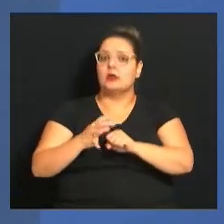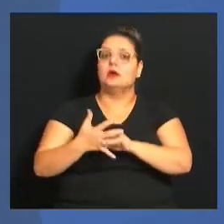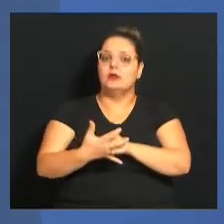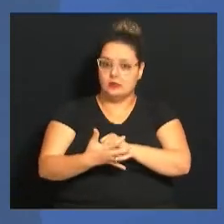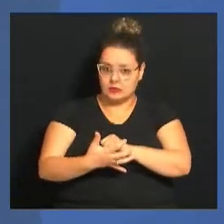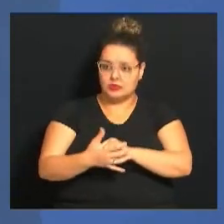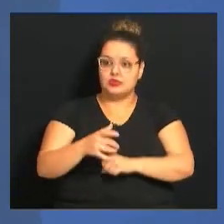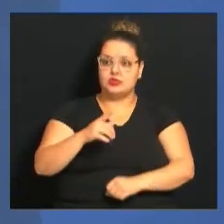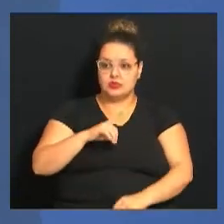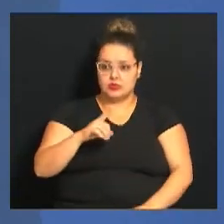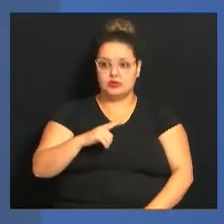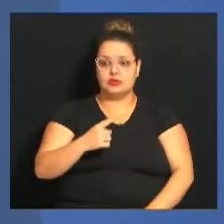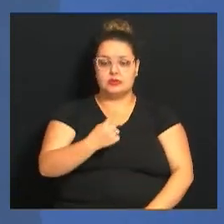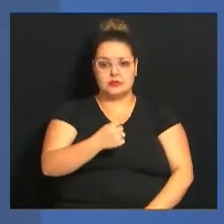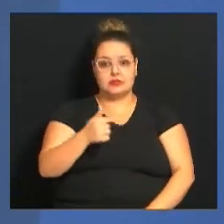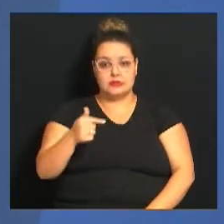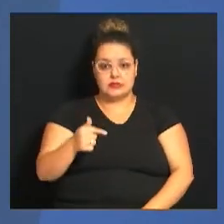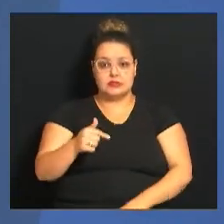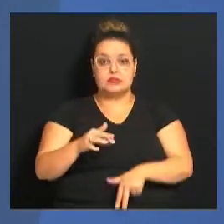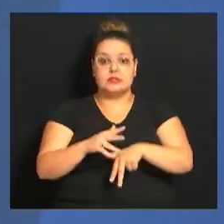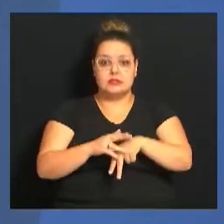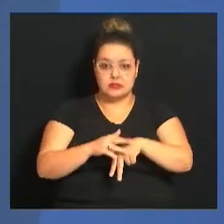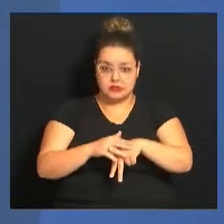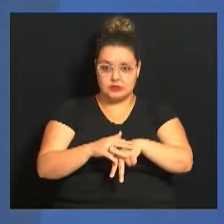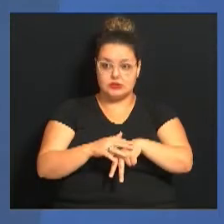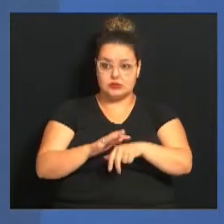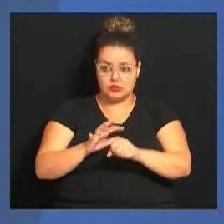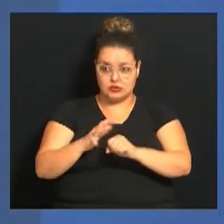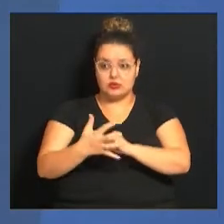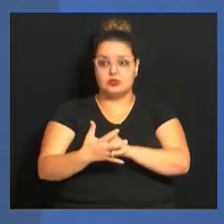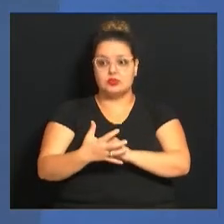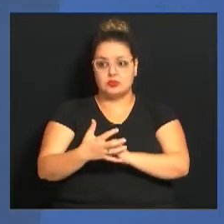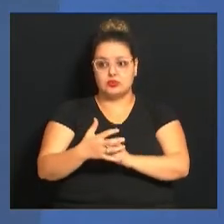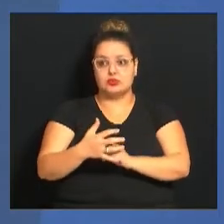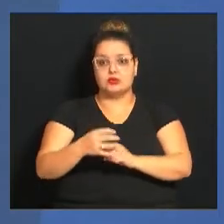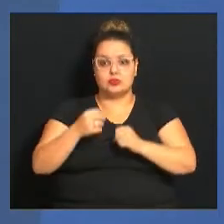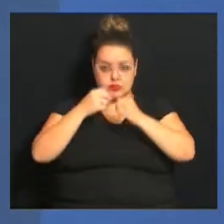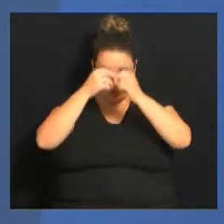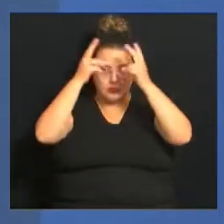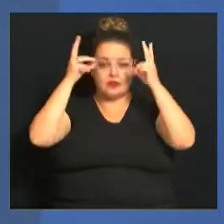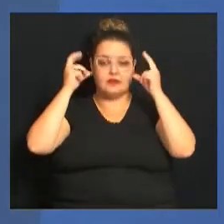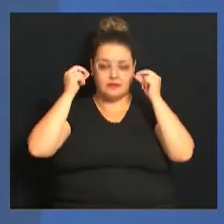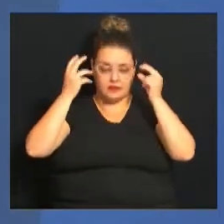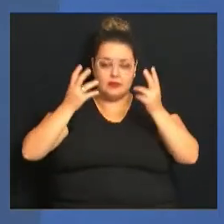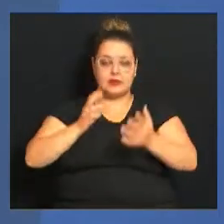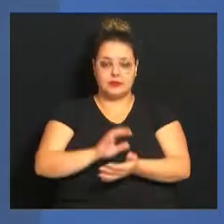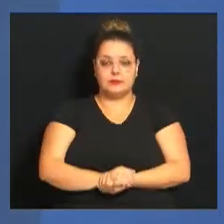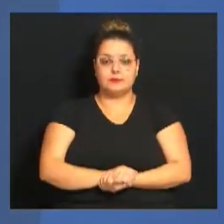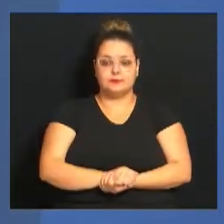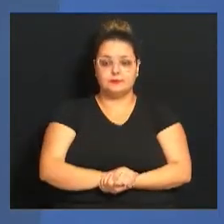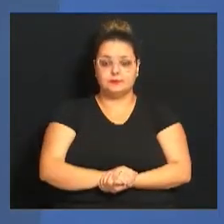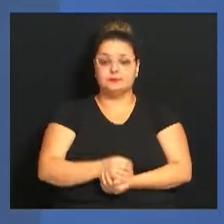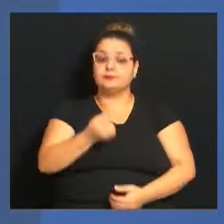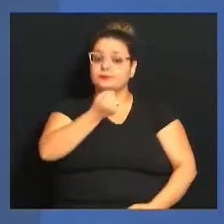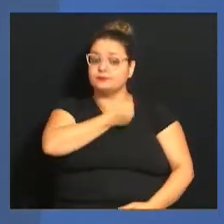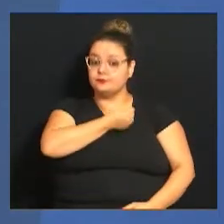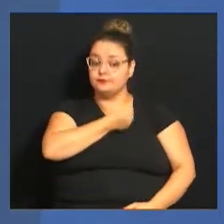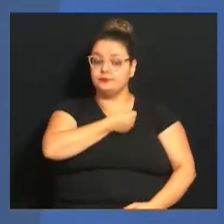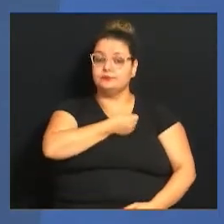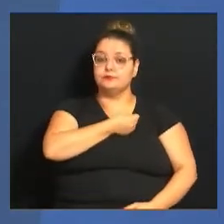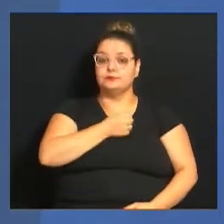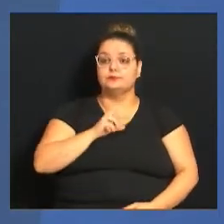temos 17 pacientes com Covid internados em leitos de enfermaria. Esse número corresponde aí a